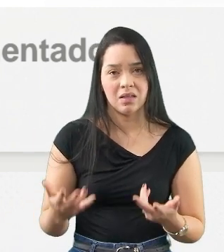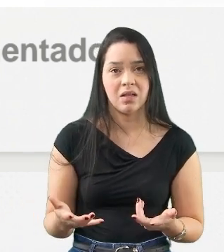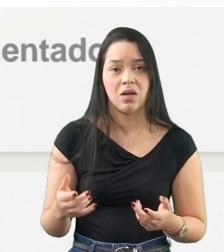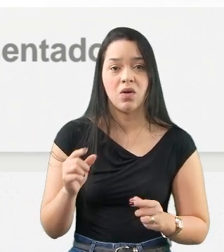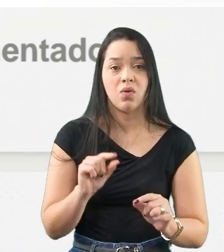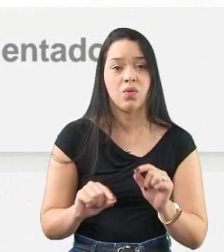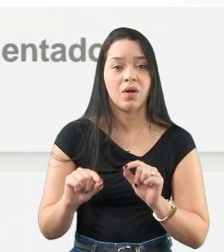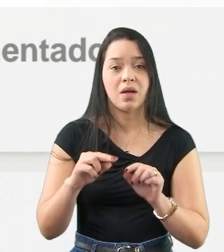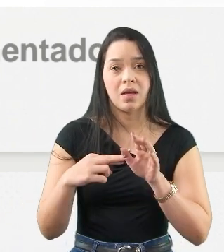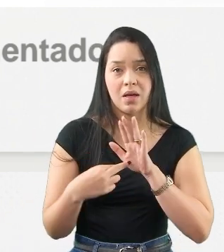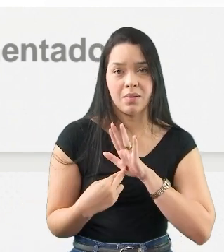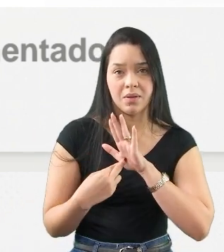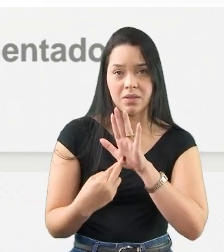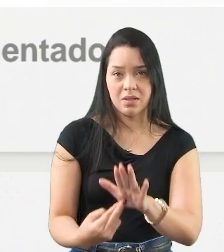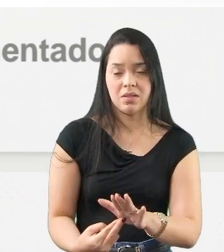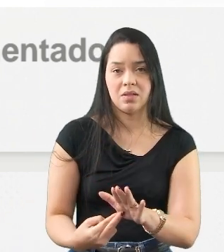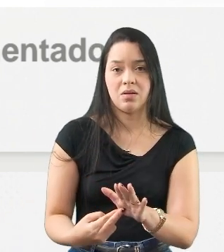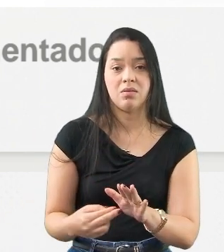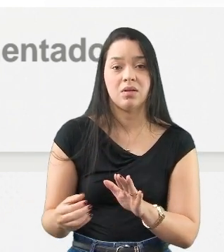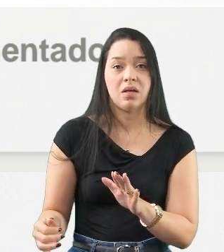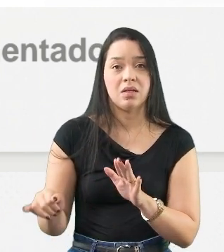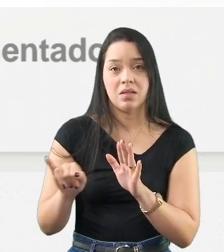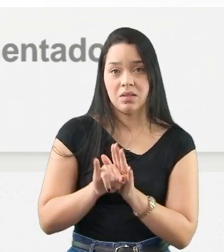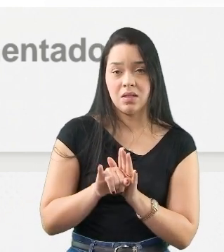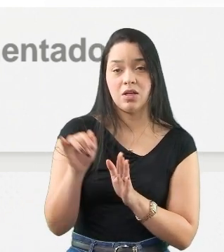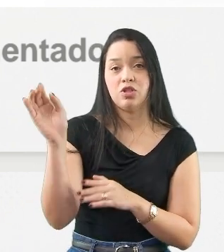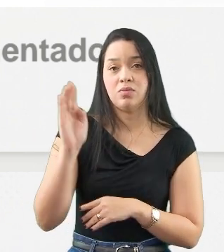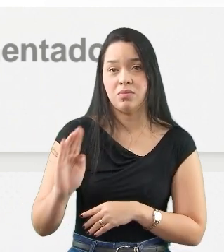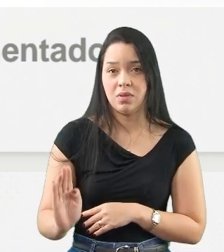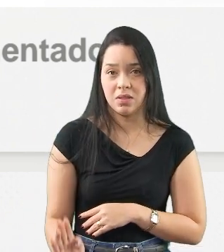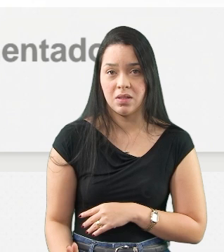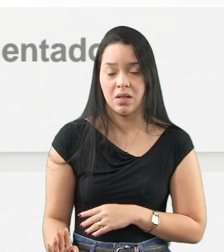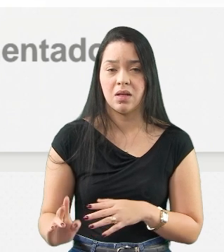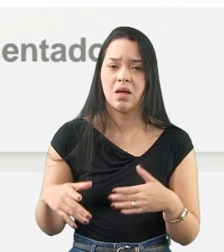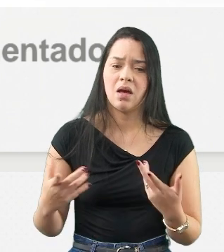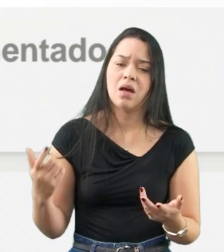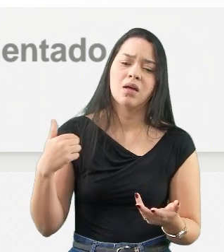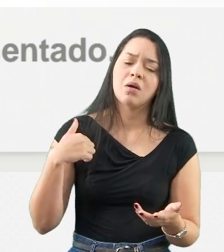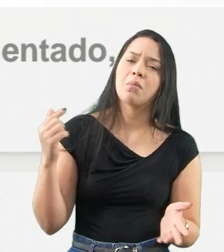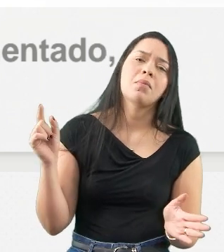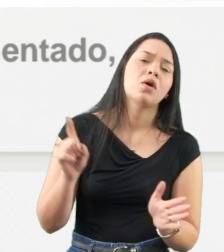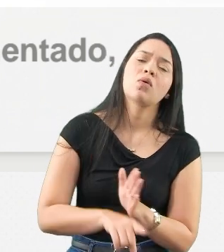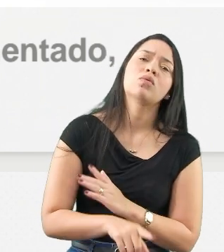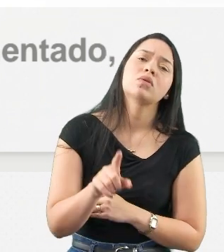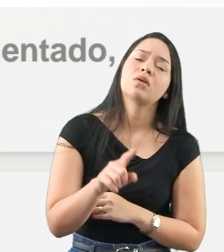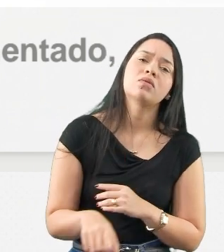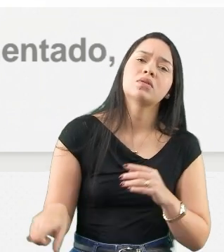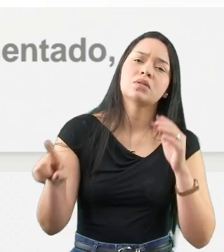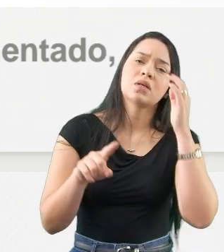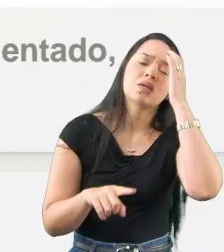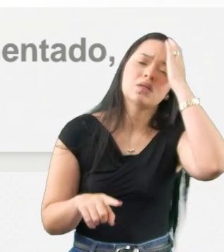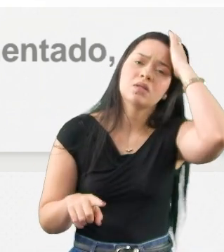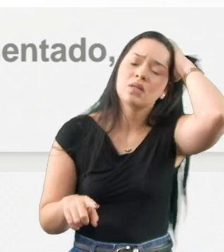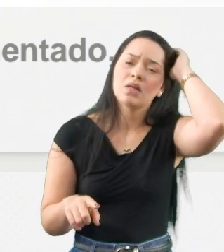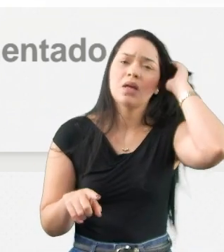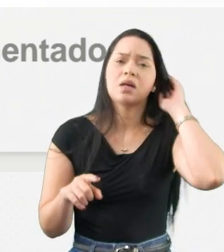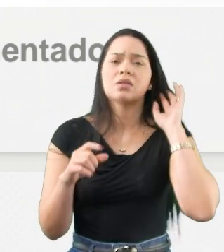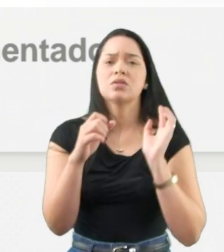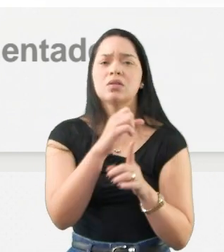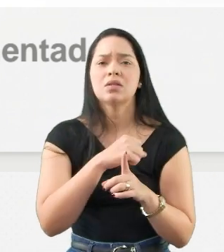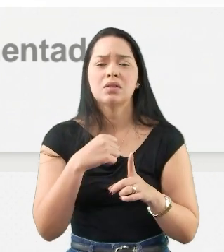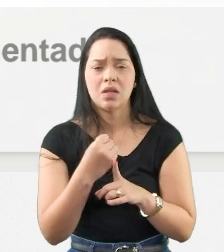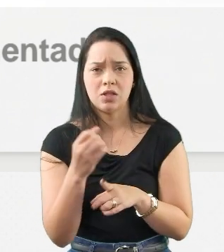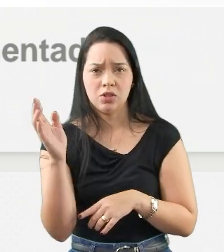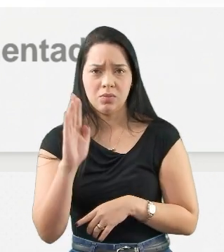é a representação da identidade brasileira. Aí eu pergunto a você, estudante, será que a sociedade brasileira,